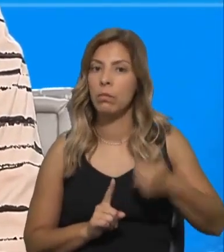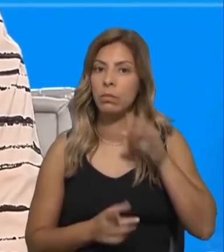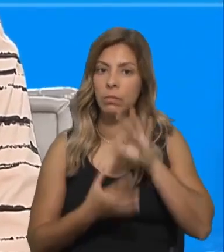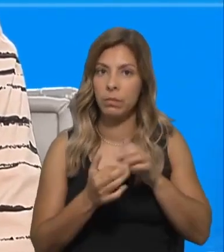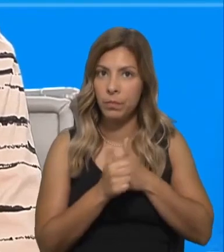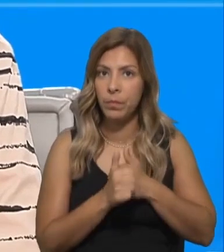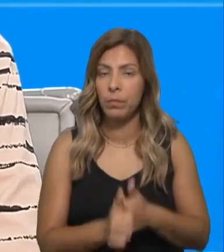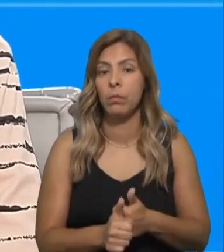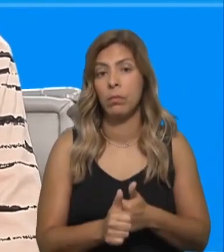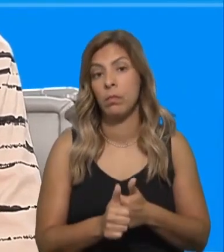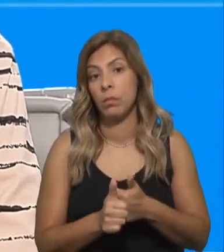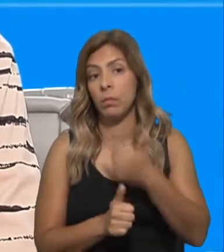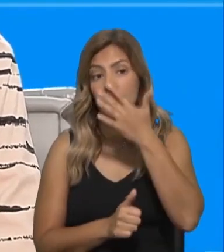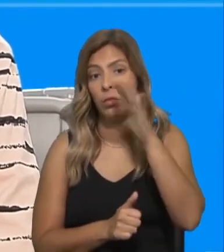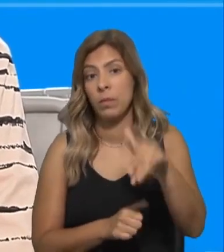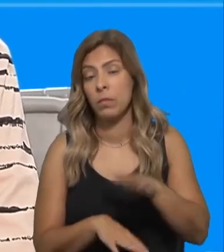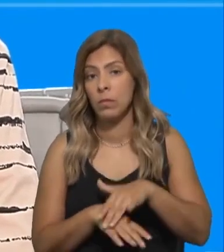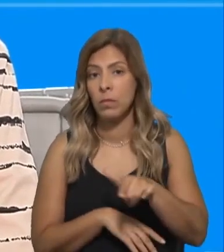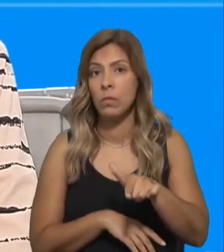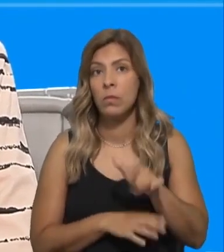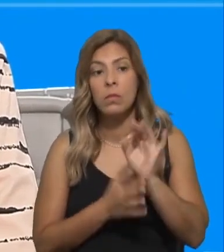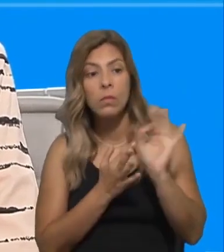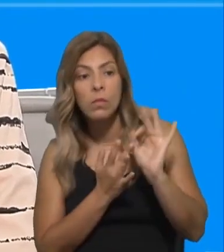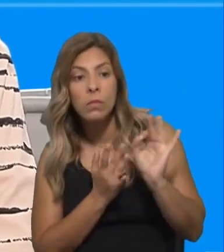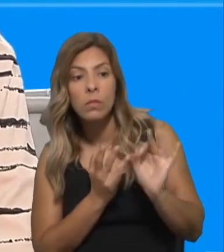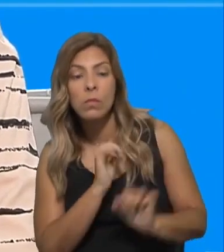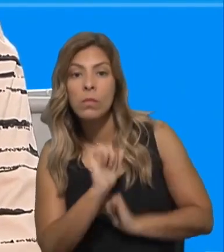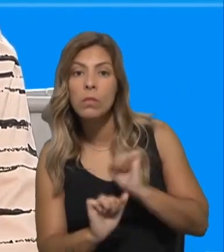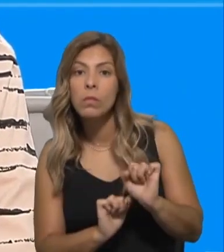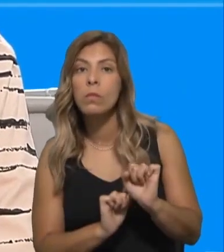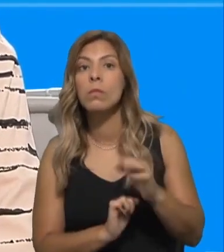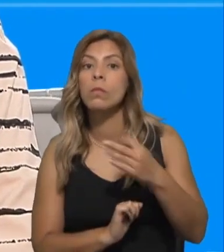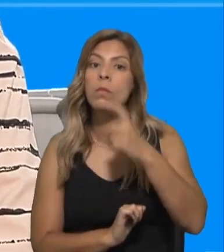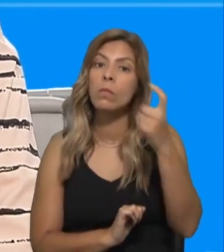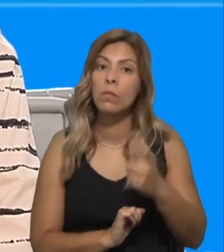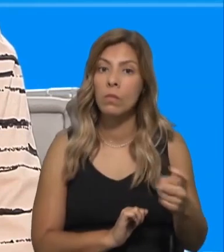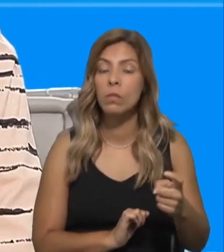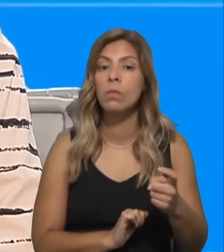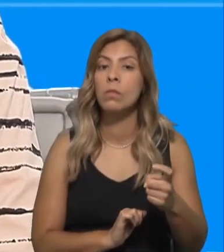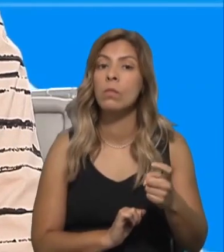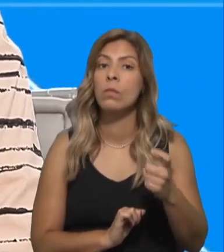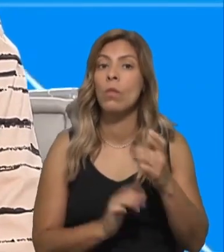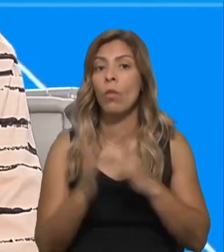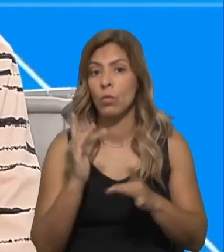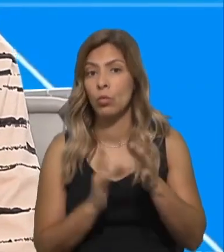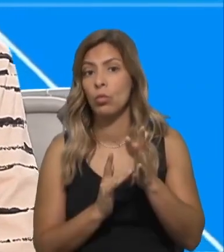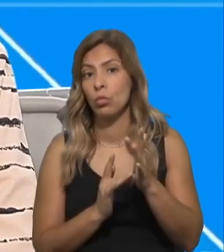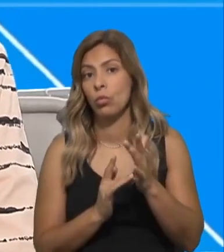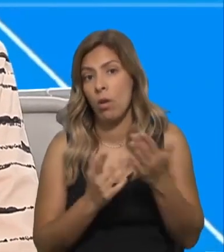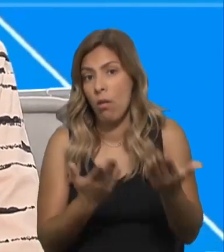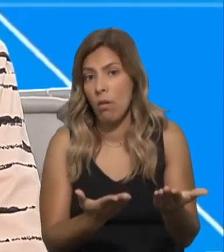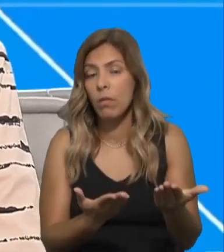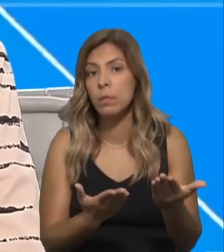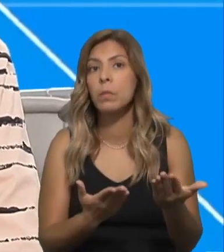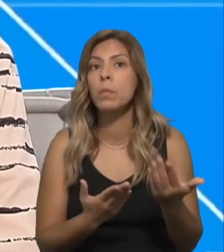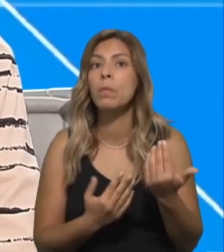somos chamados, mas é também as características que ele apontou da paz que Jesus também dá e que implica, além disso, de ser